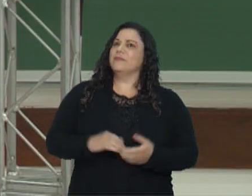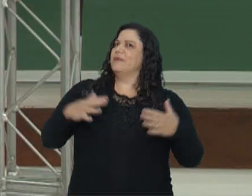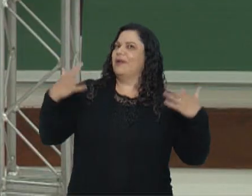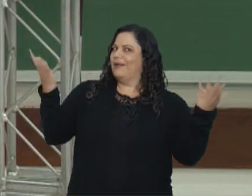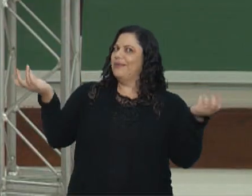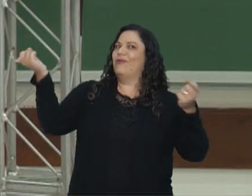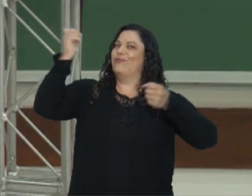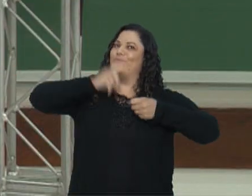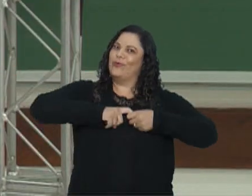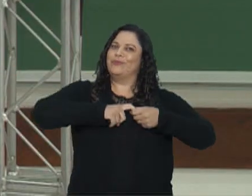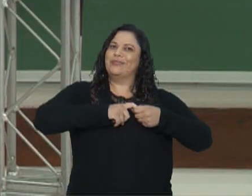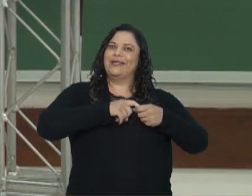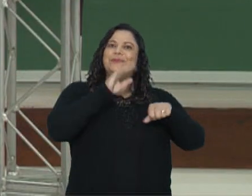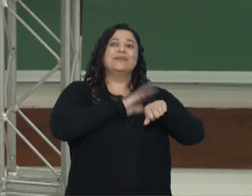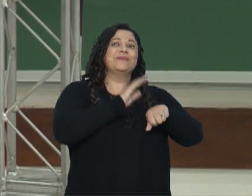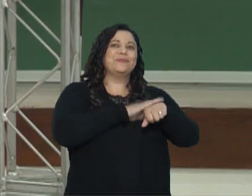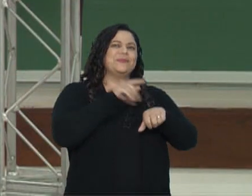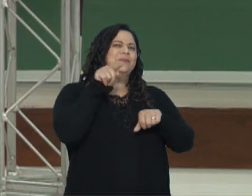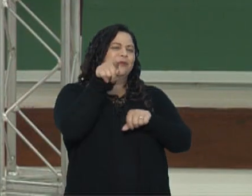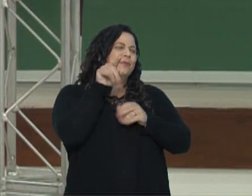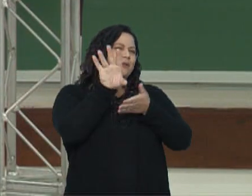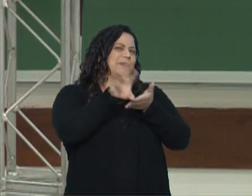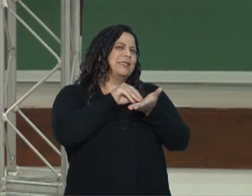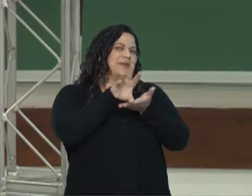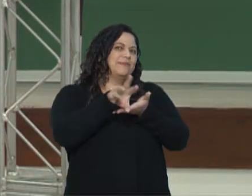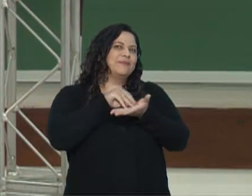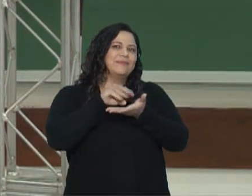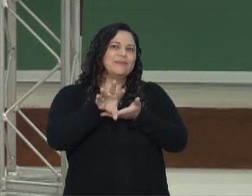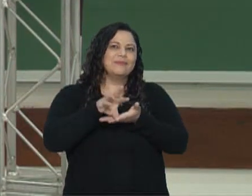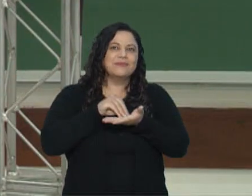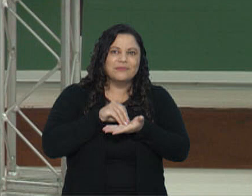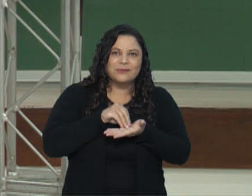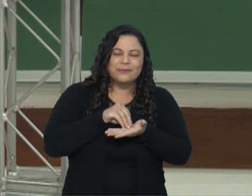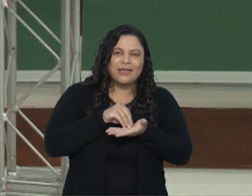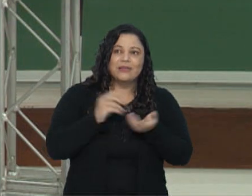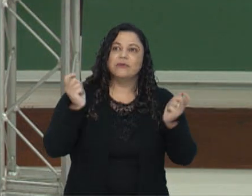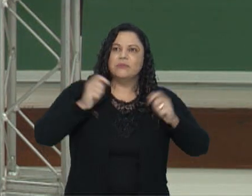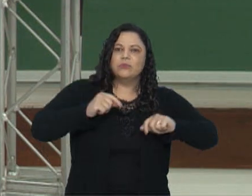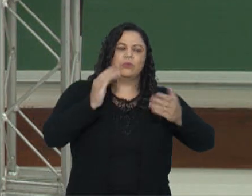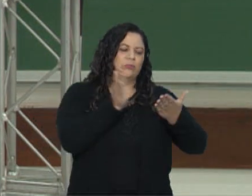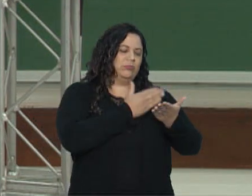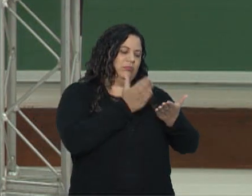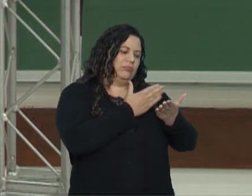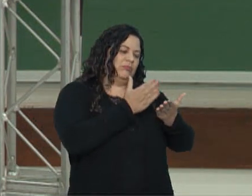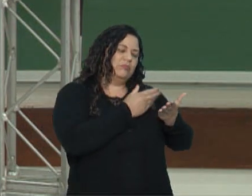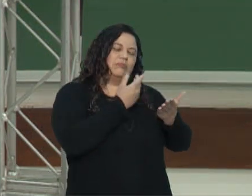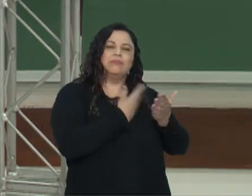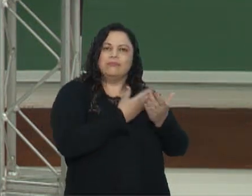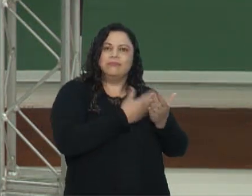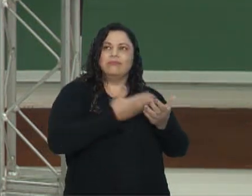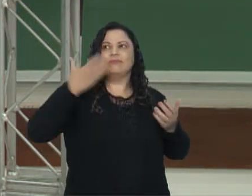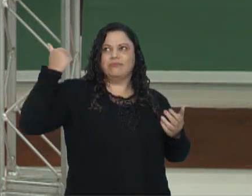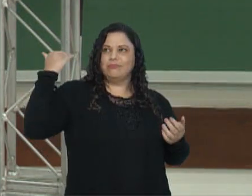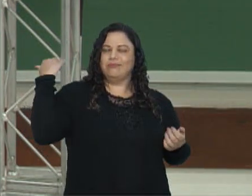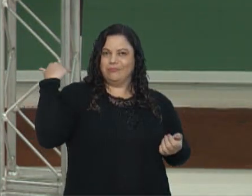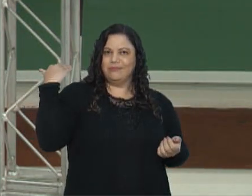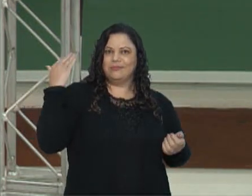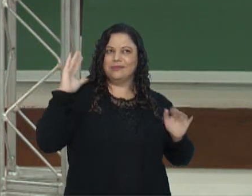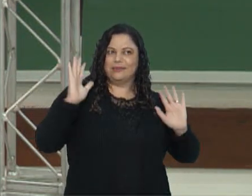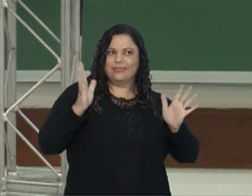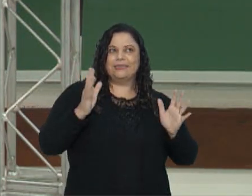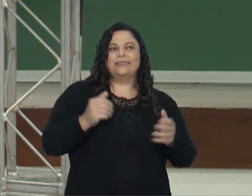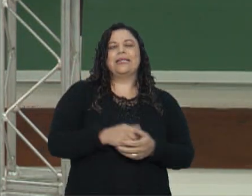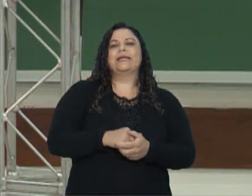Então, volvemos. Há um tempinho para vocês terem registrado, mas vocês podem buscar as anotações da outra aula que nós justamente abordamos